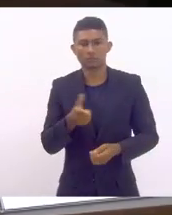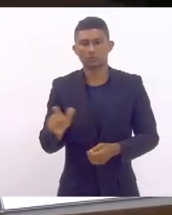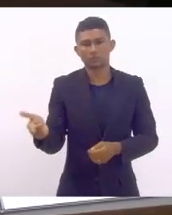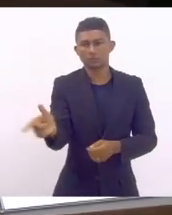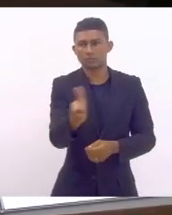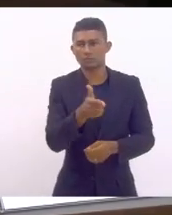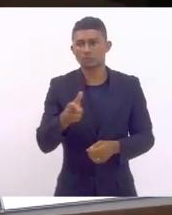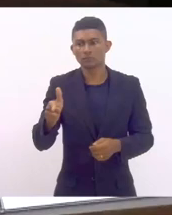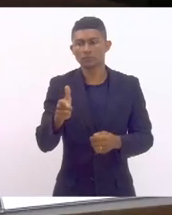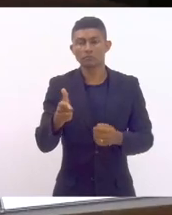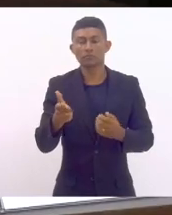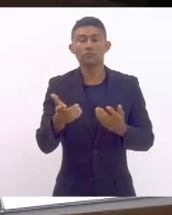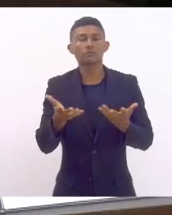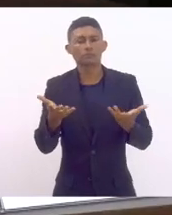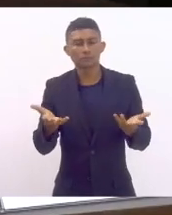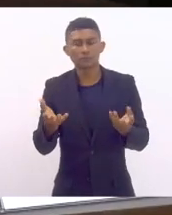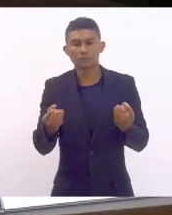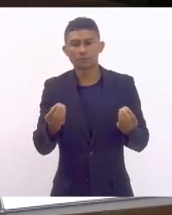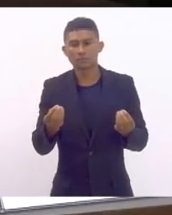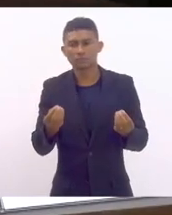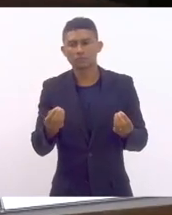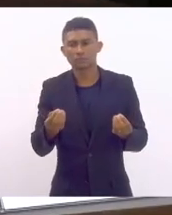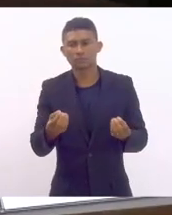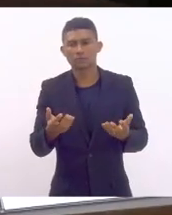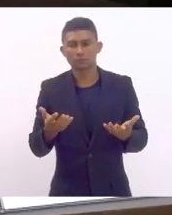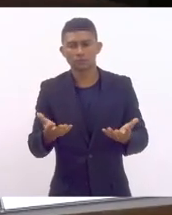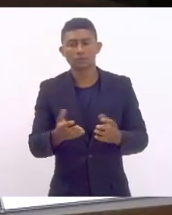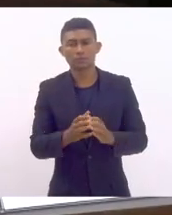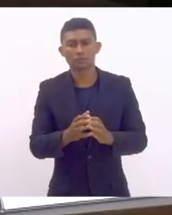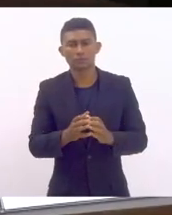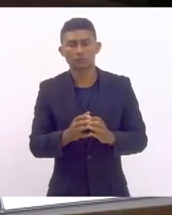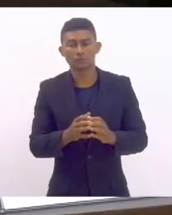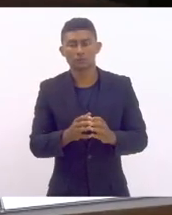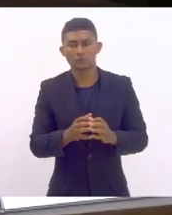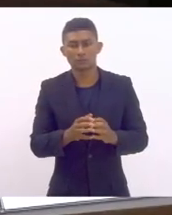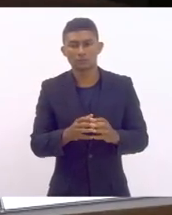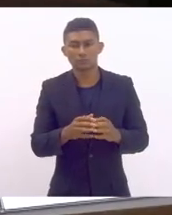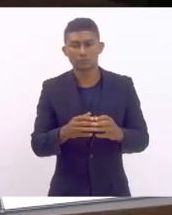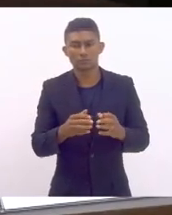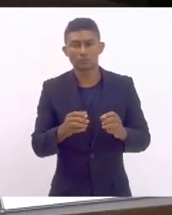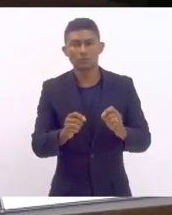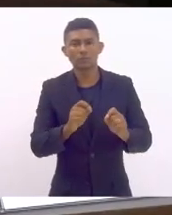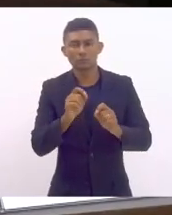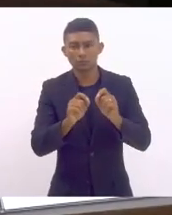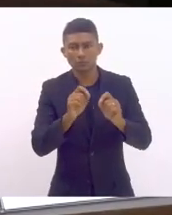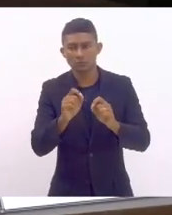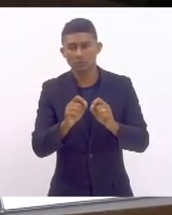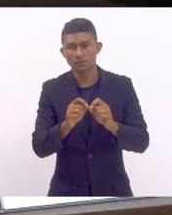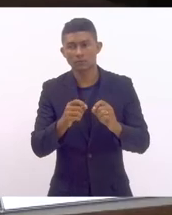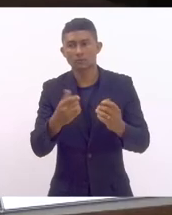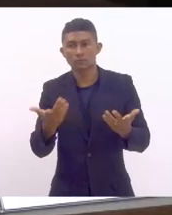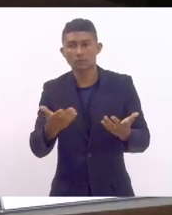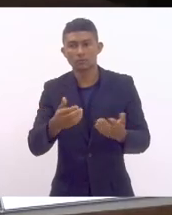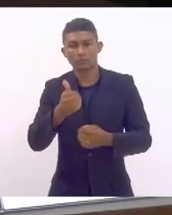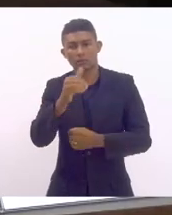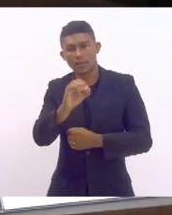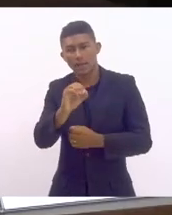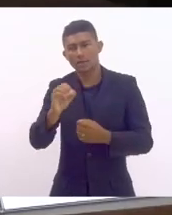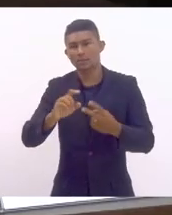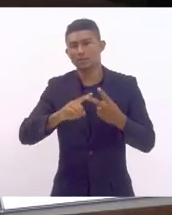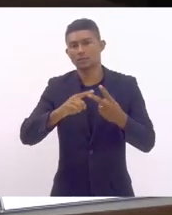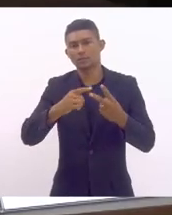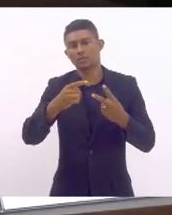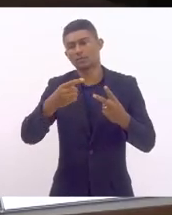de reajuste automático definido em lei conforme o dissídio das categorias e esse reajuste tá vindo na casa de dez doze quinze